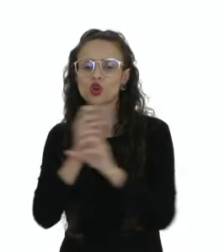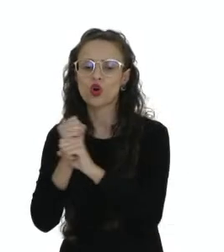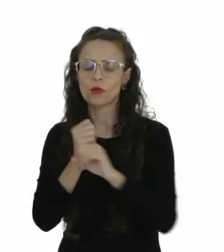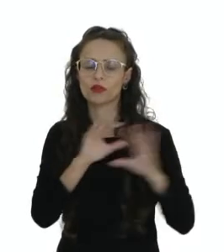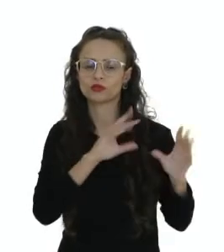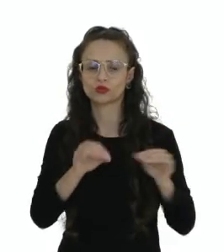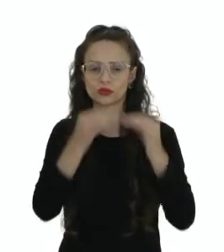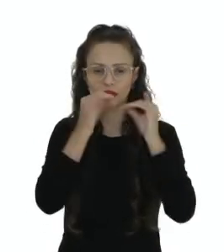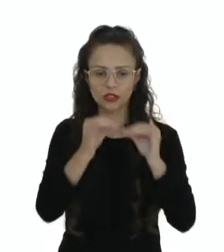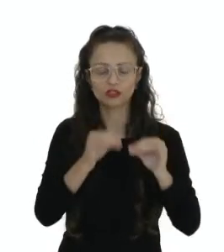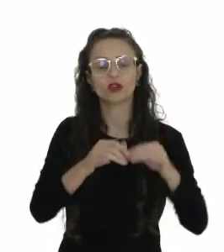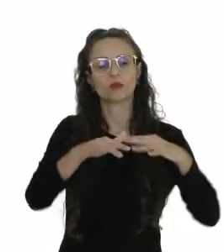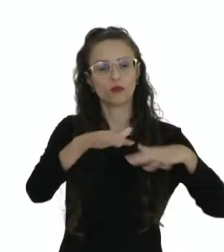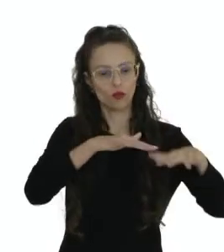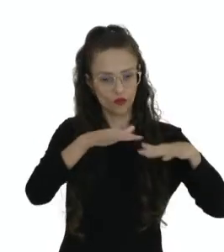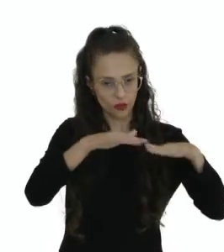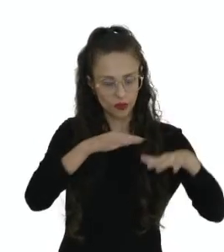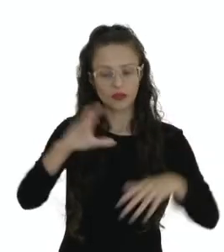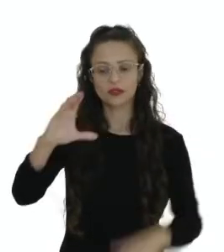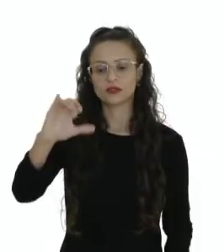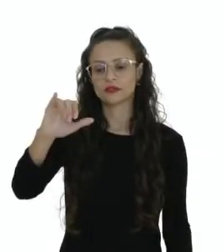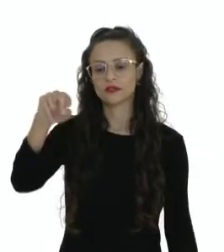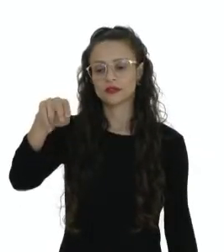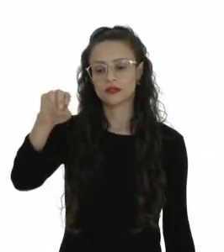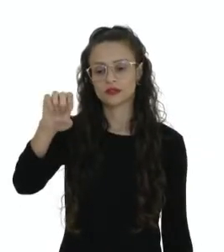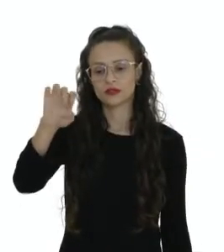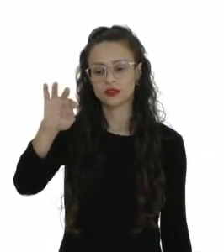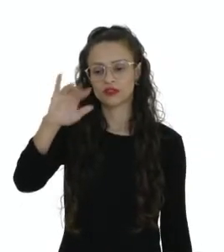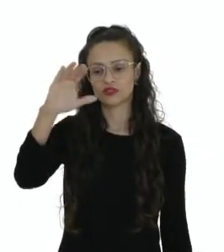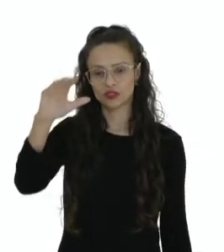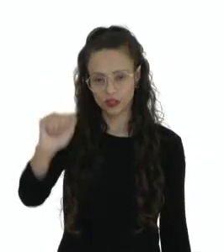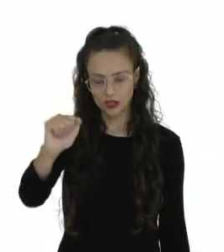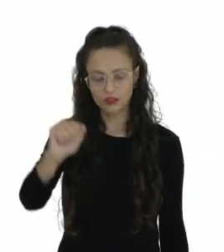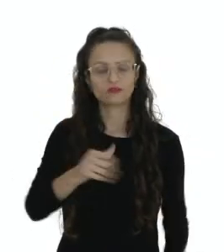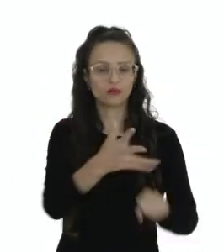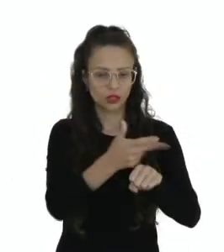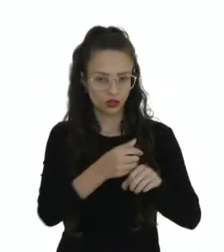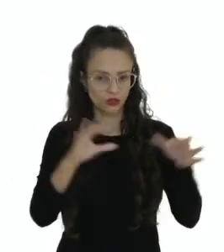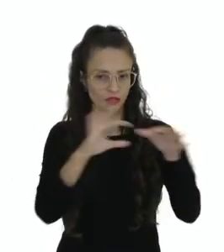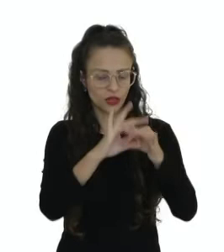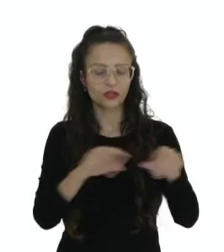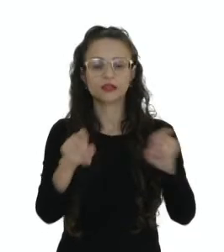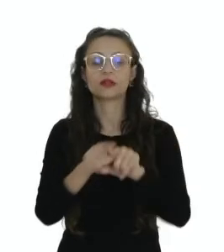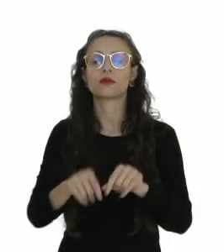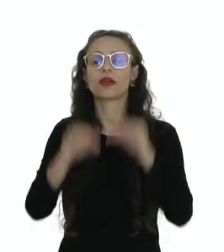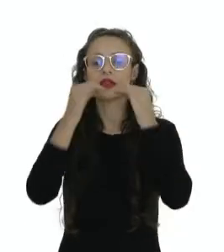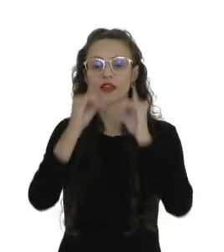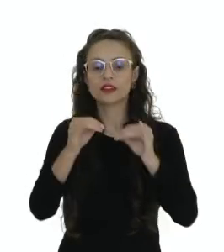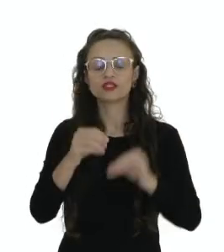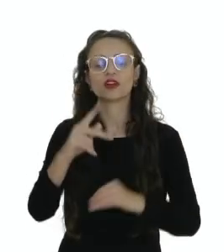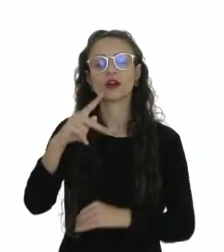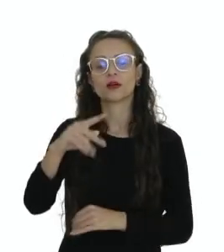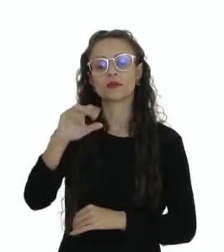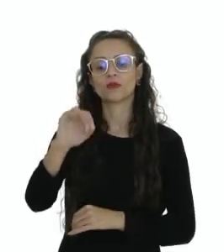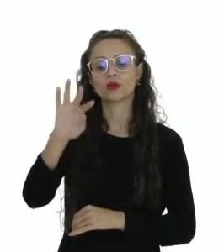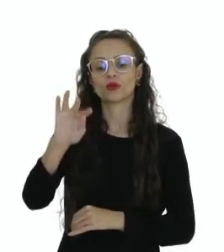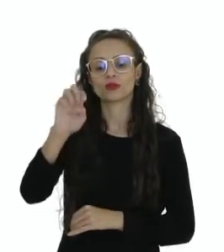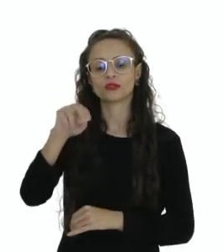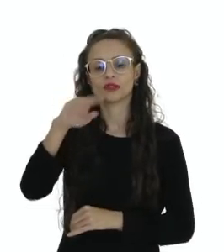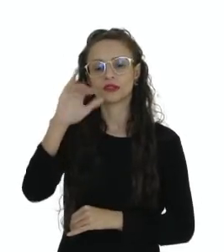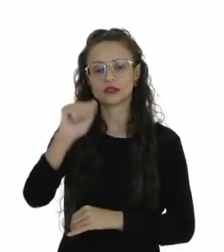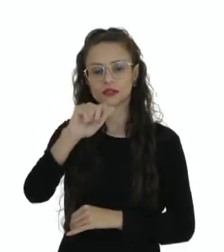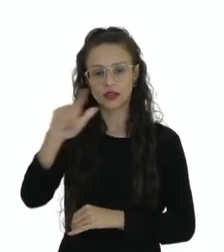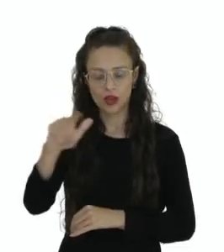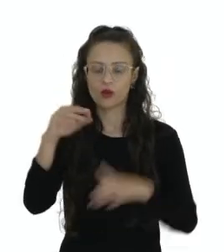energias: cinética, que é a energia do movimento, ou seja, a energia associada à velocidade, e as energias potenciais, que são armazenadas